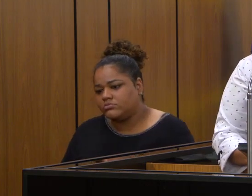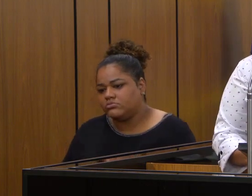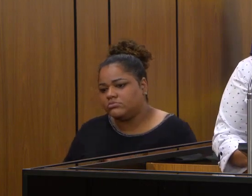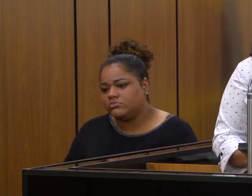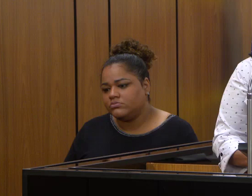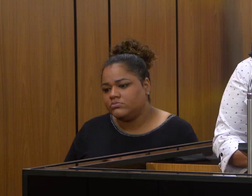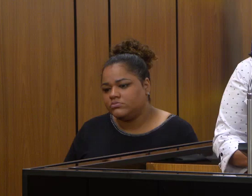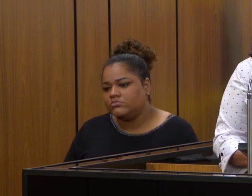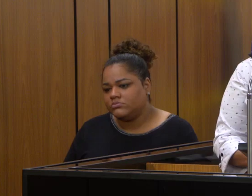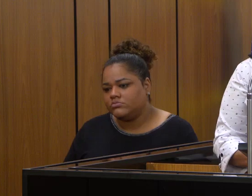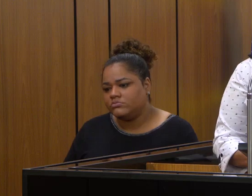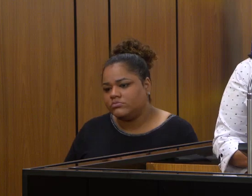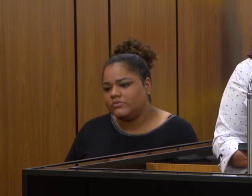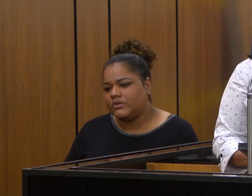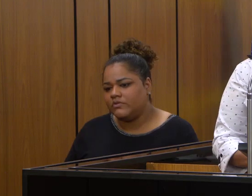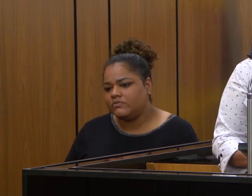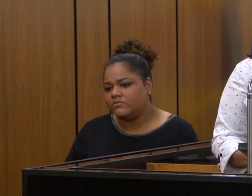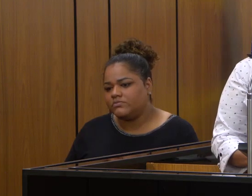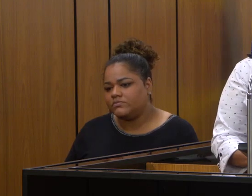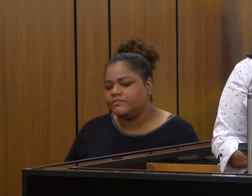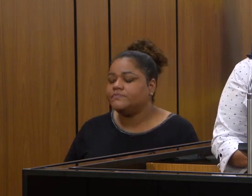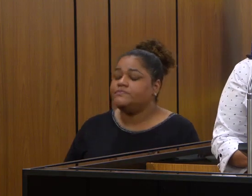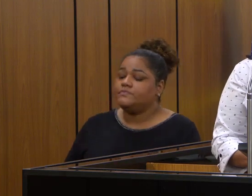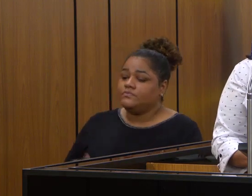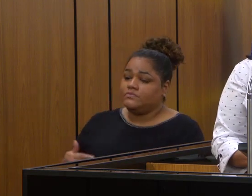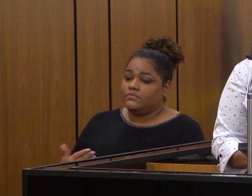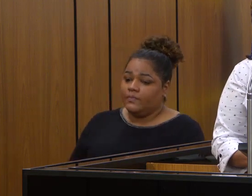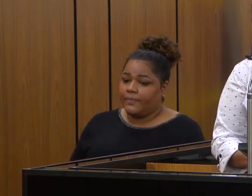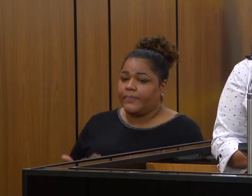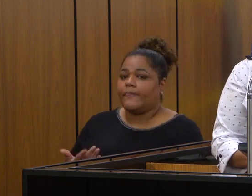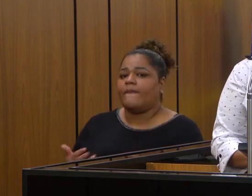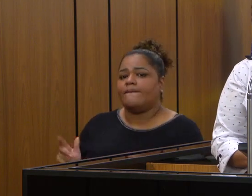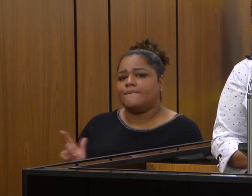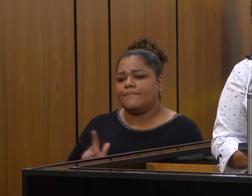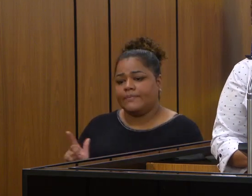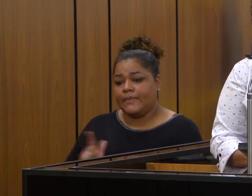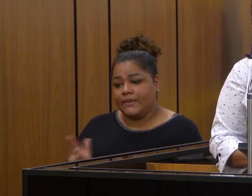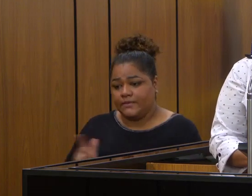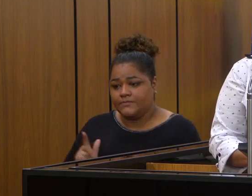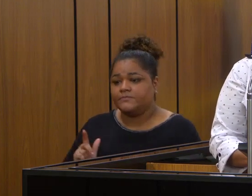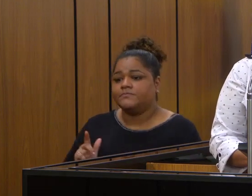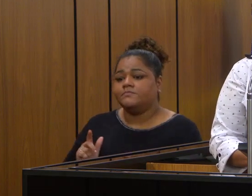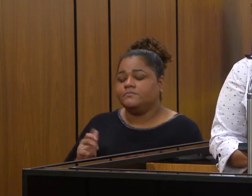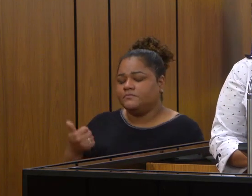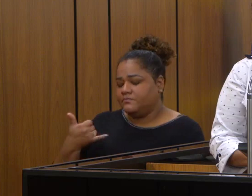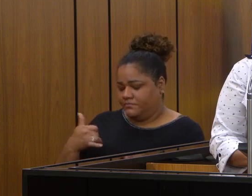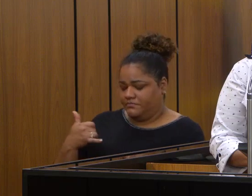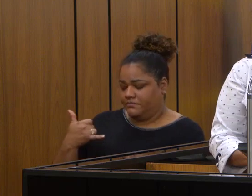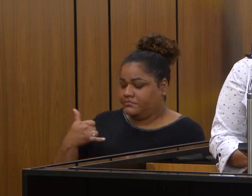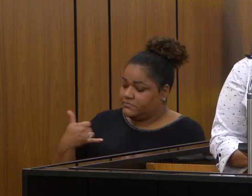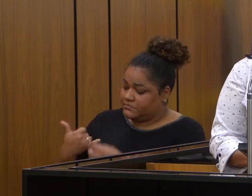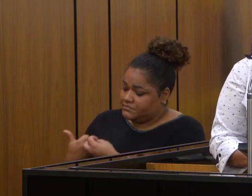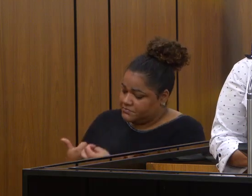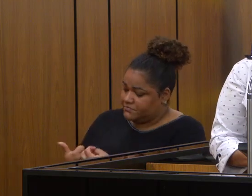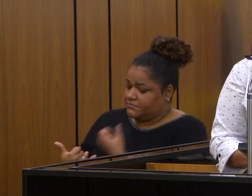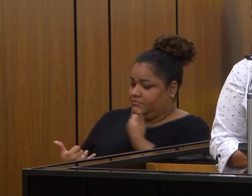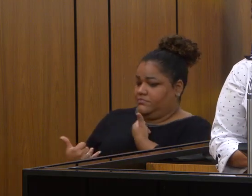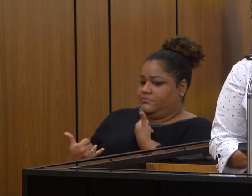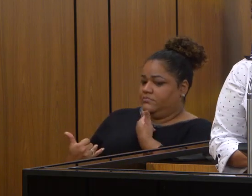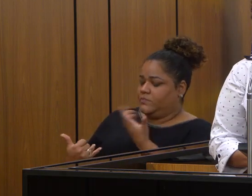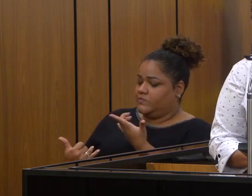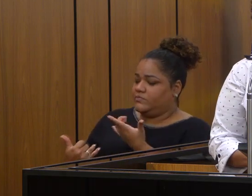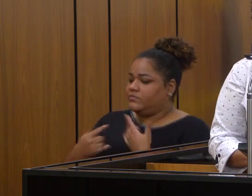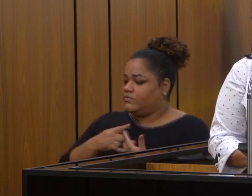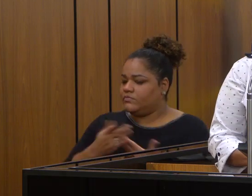com breve relato em nossas telefones e formando do fechamento da